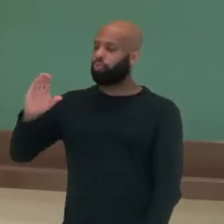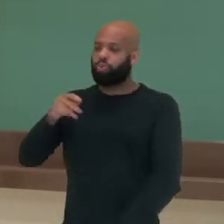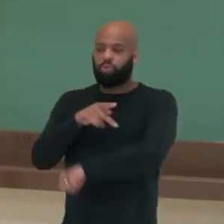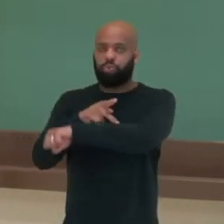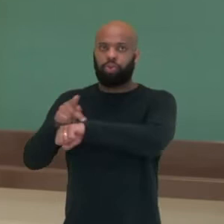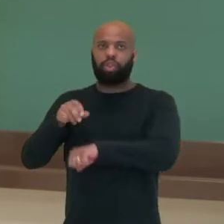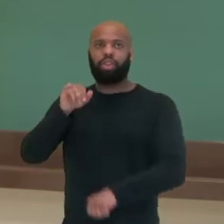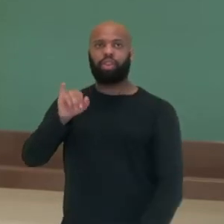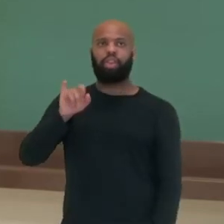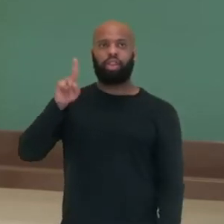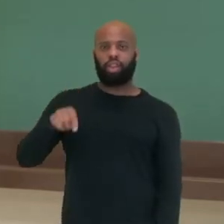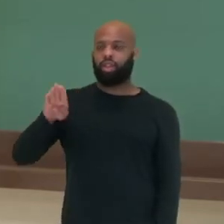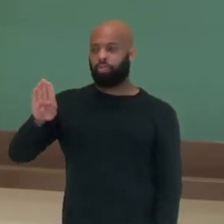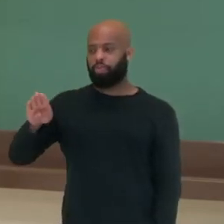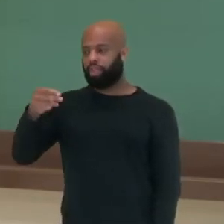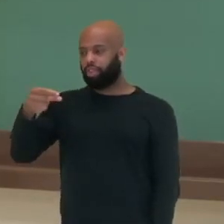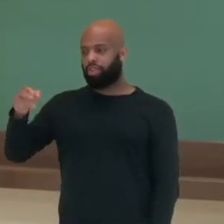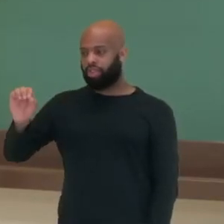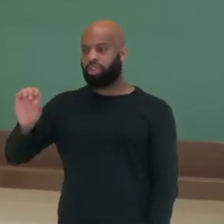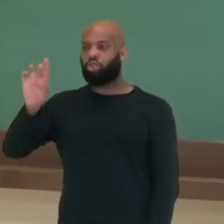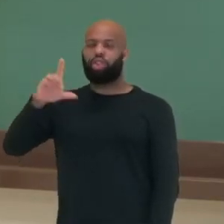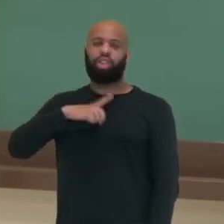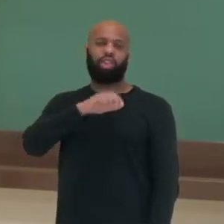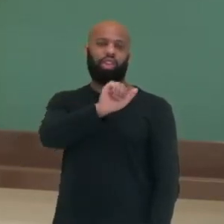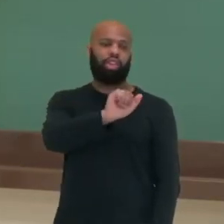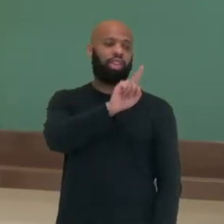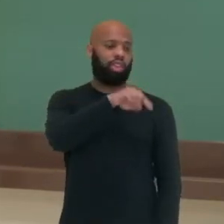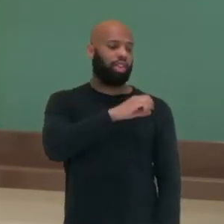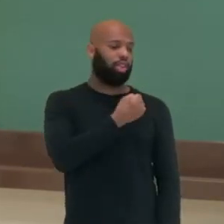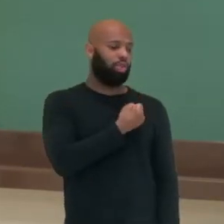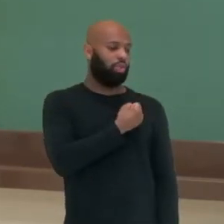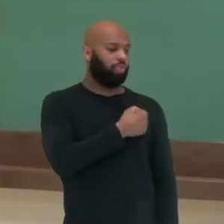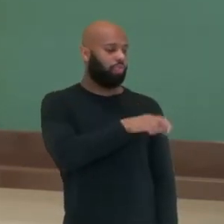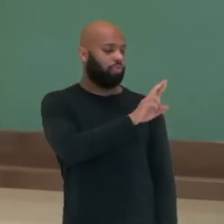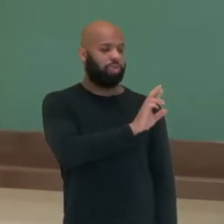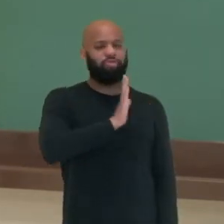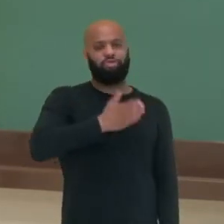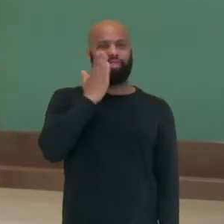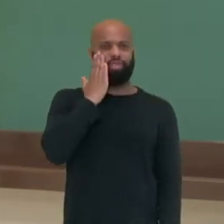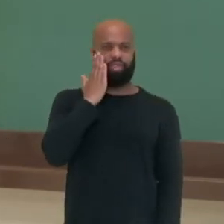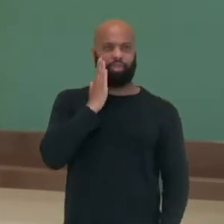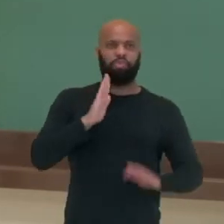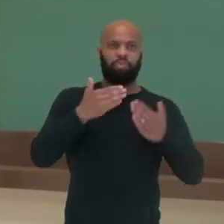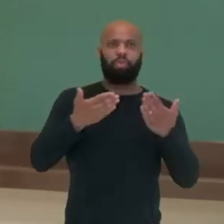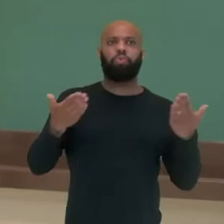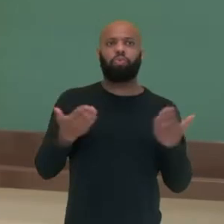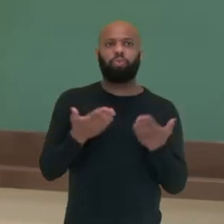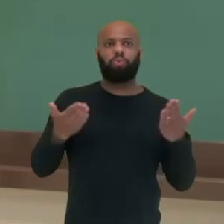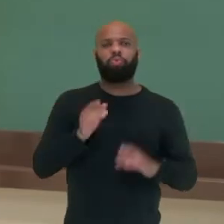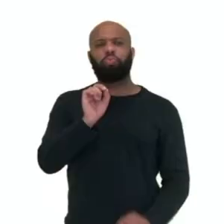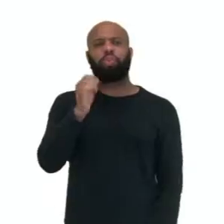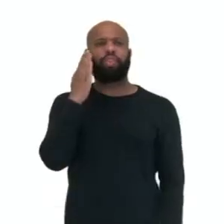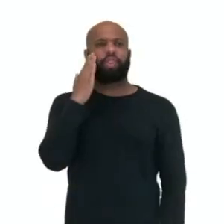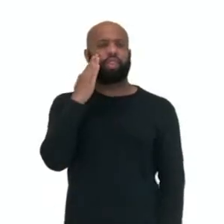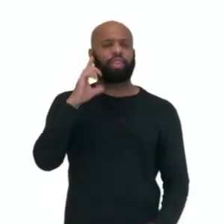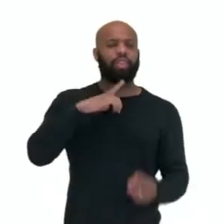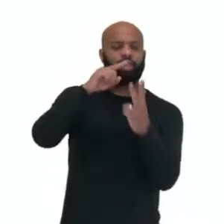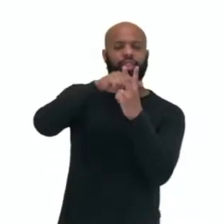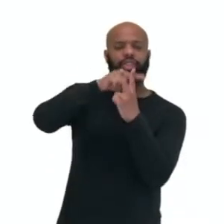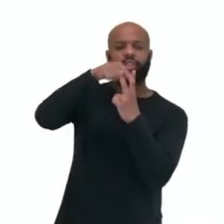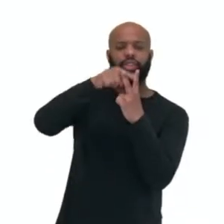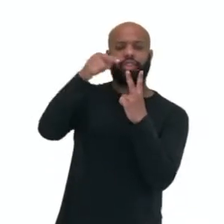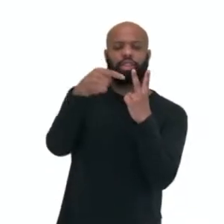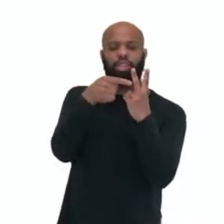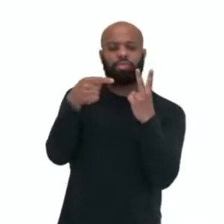ter a parte real, que vai ser o valor de A. O que mais que a gente já sabe? Nós sabemos que raiz quadrada de